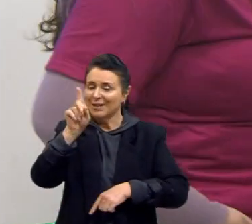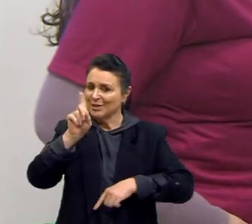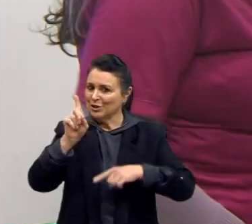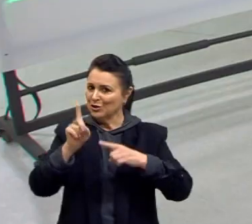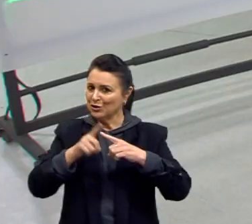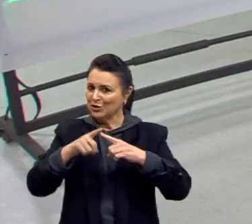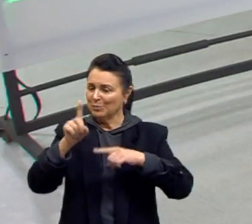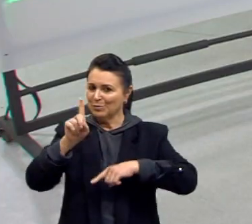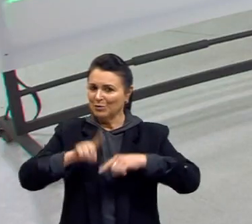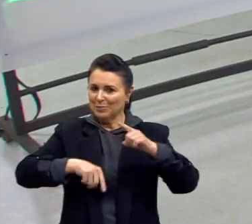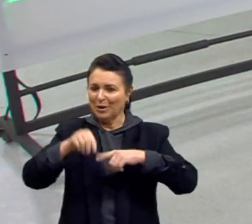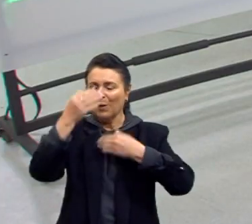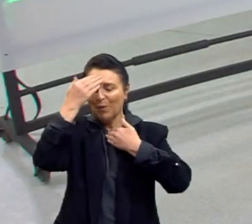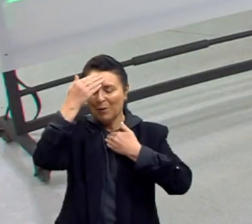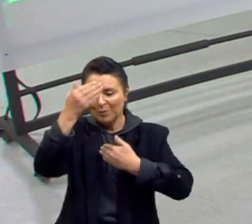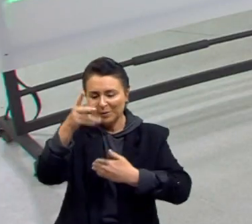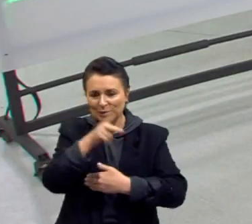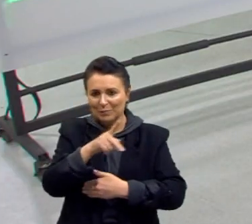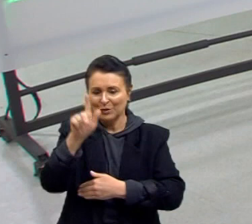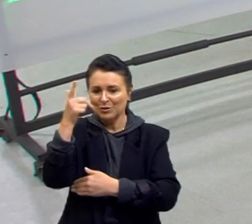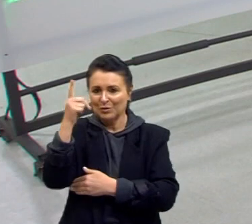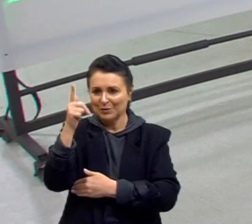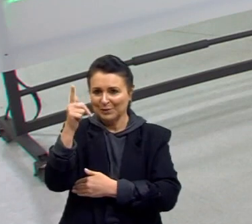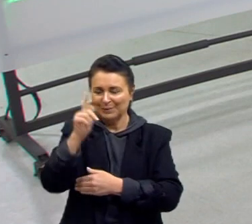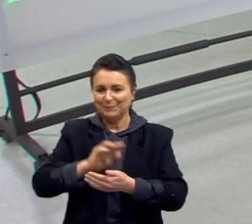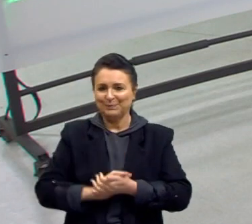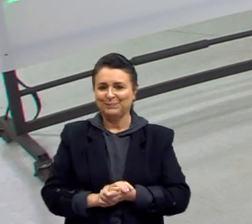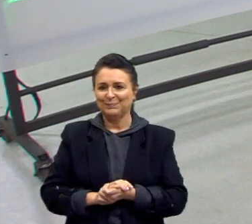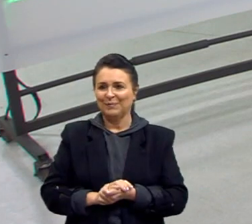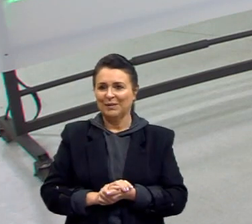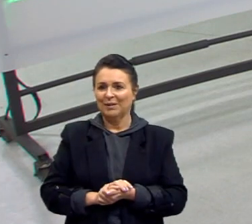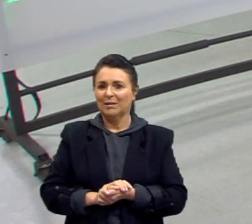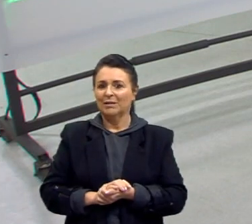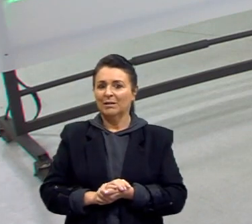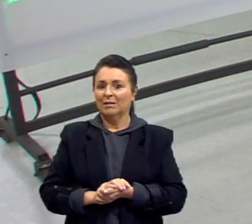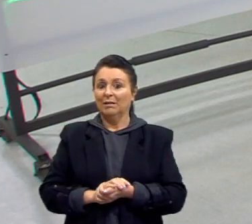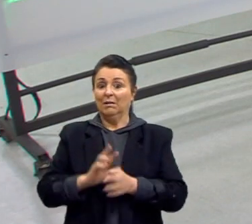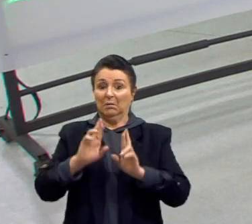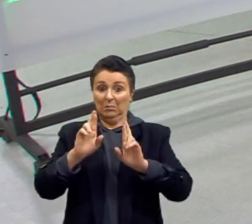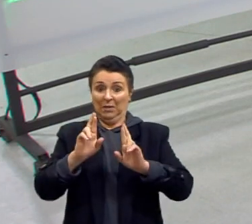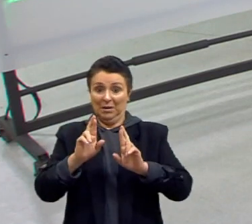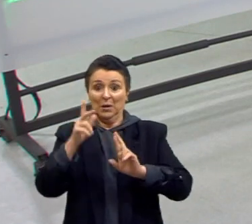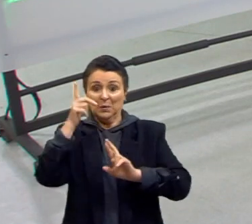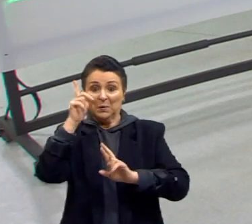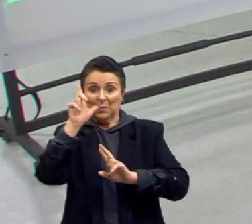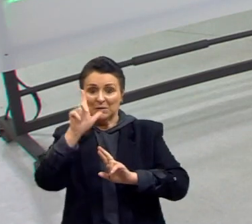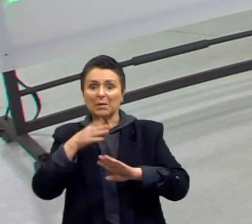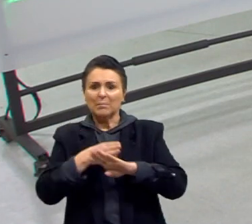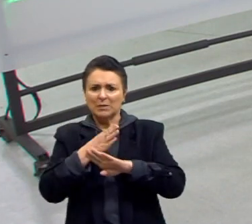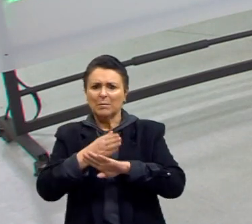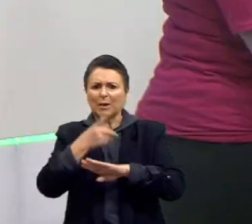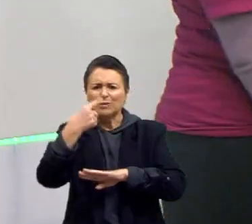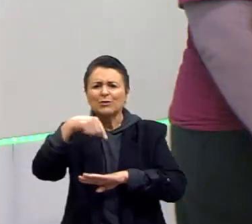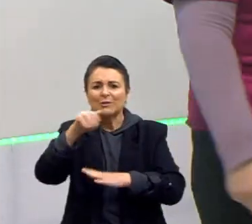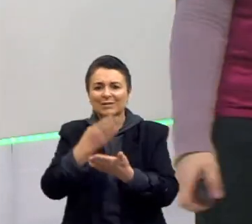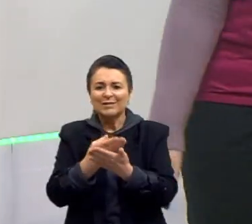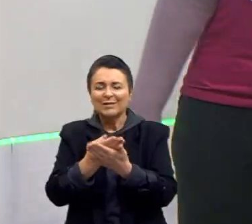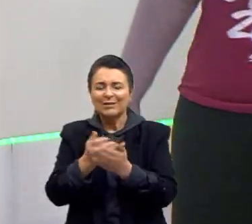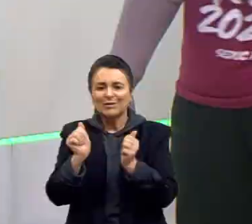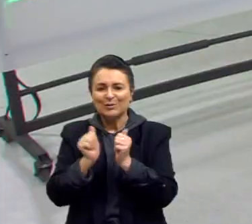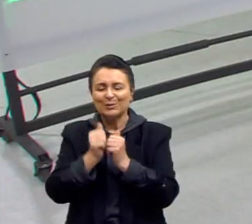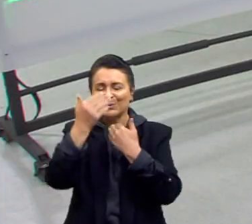Muito obrigado Professor Deus obrigado Larissa Então tá espero que a gente consiga então participar de mais aulas